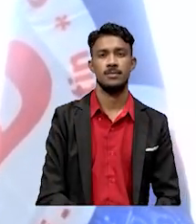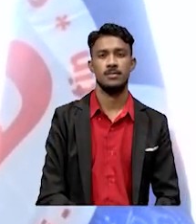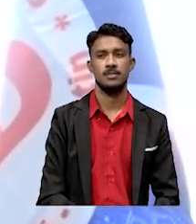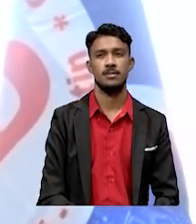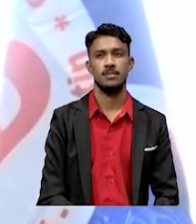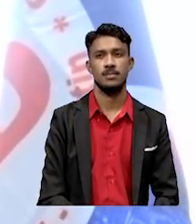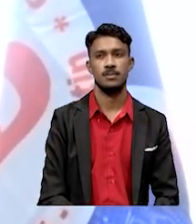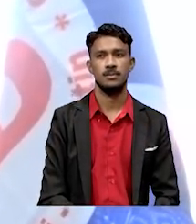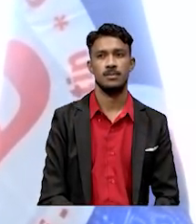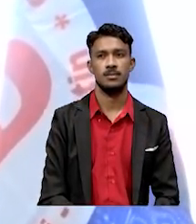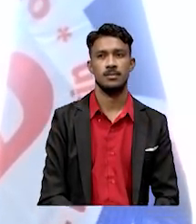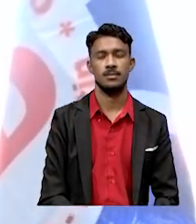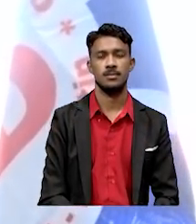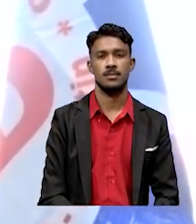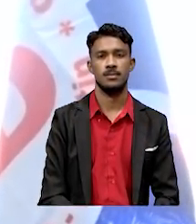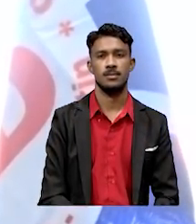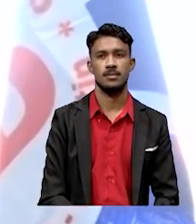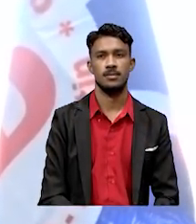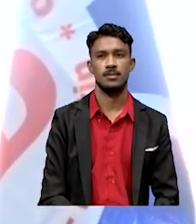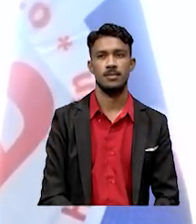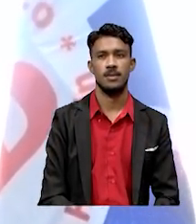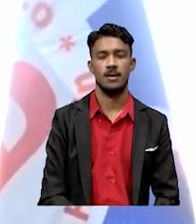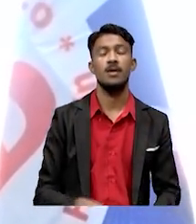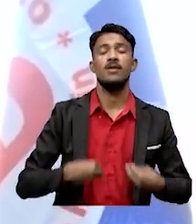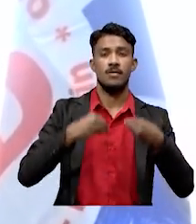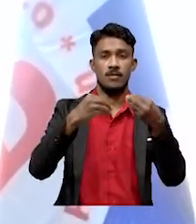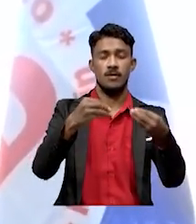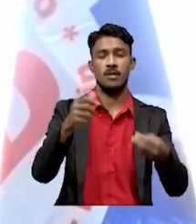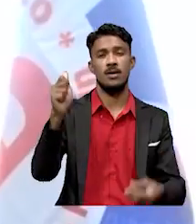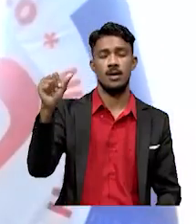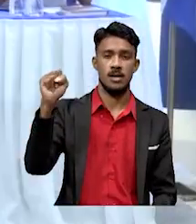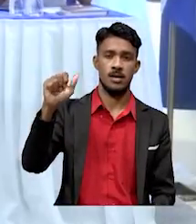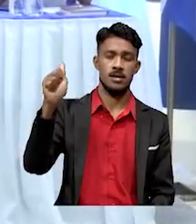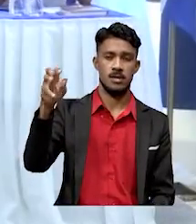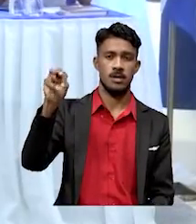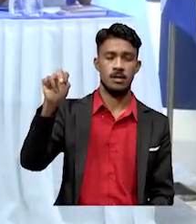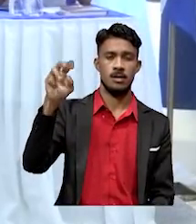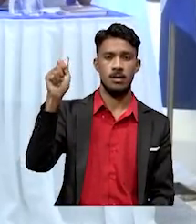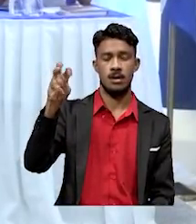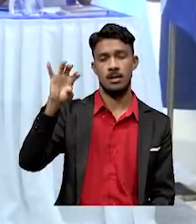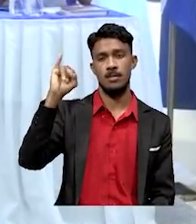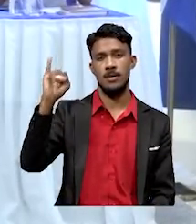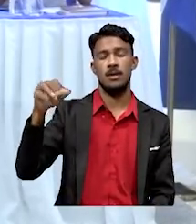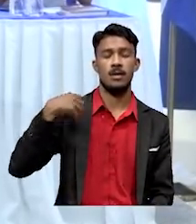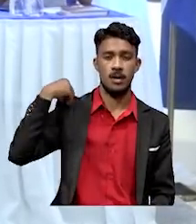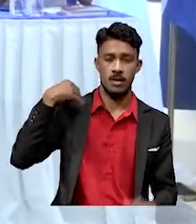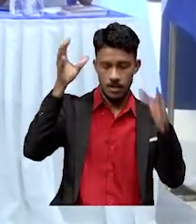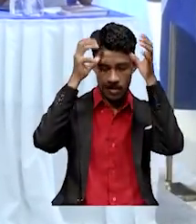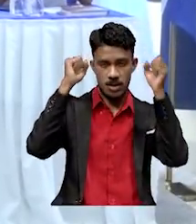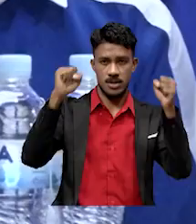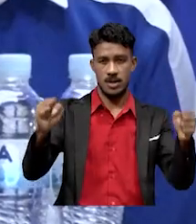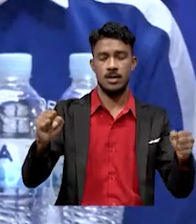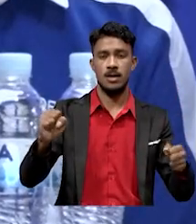au pronto atau apoyo asanami keluarga tempo Nunemas kandidatu ba presiden